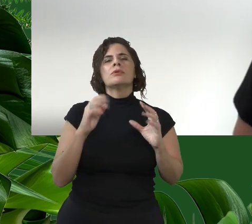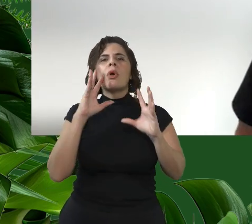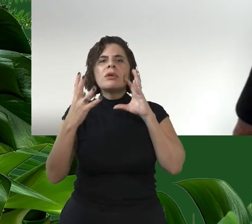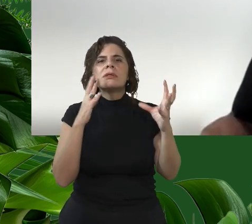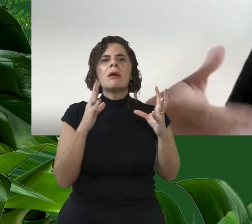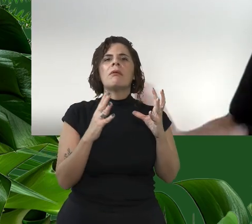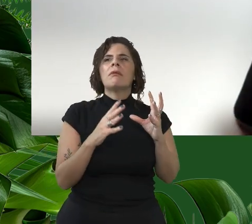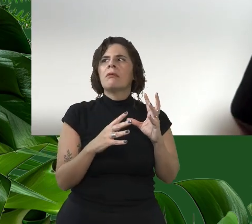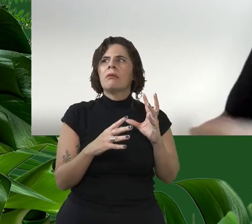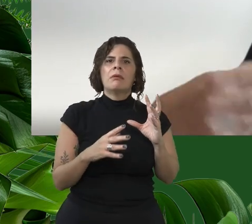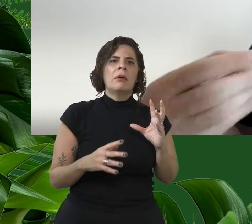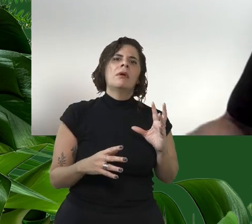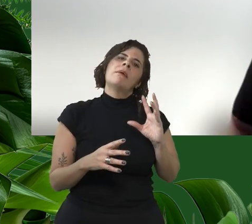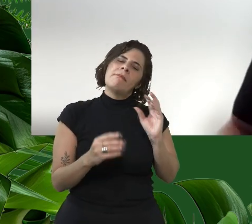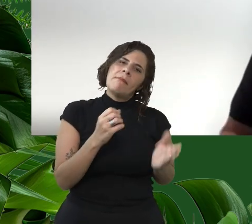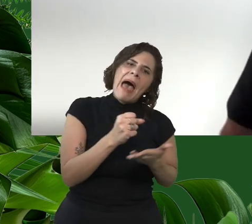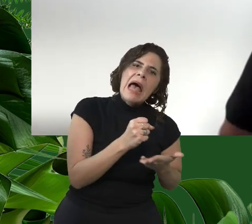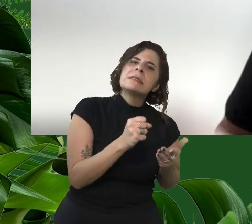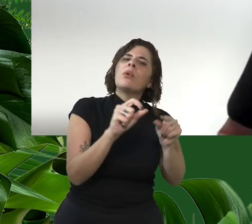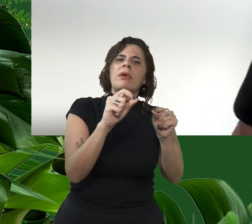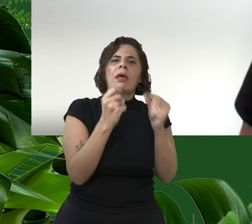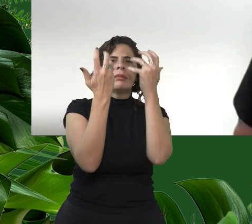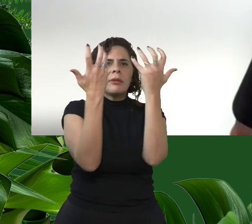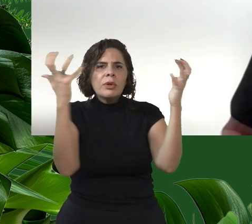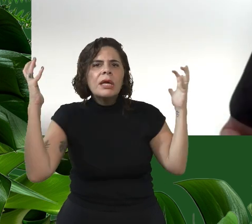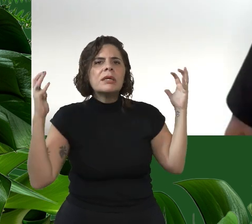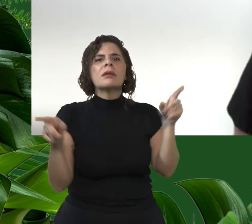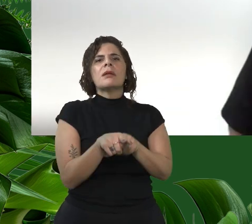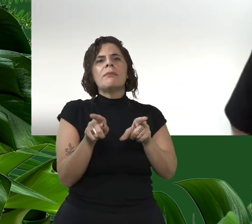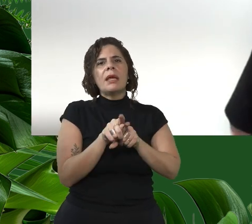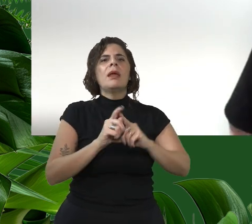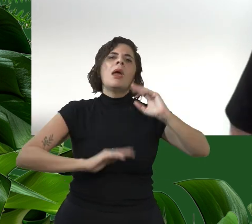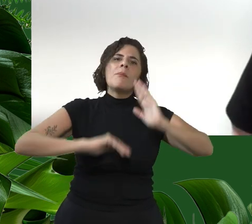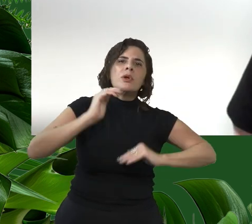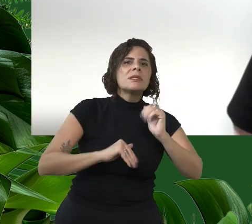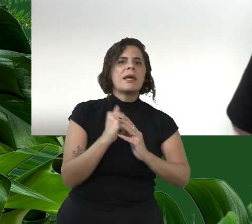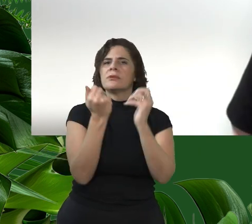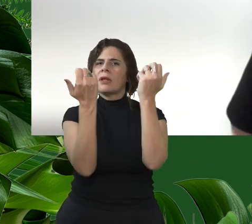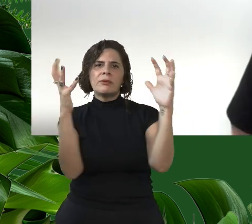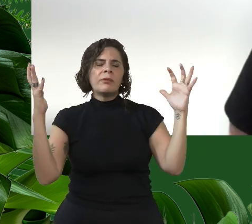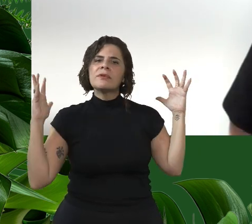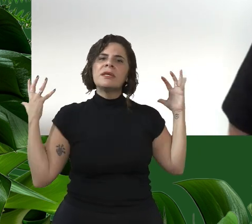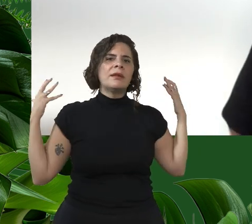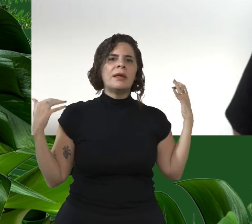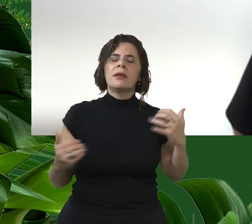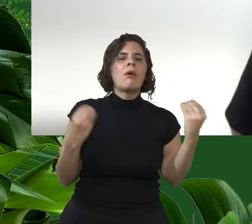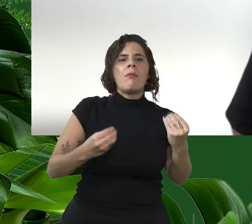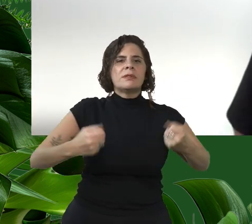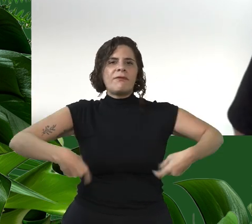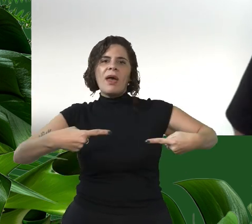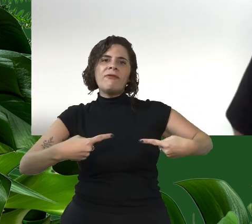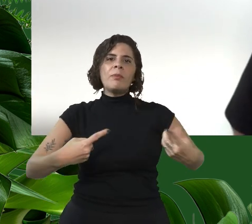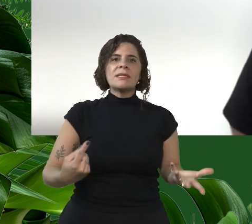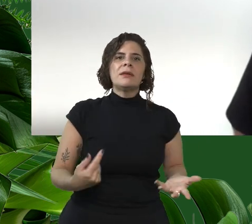aquelas soluções que utilizam a própria natureza e os processos naturais para nos ajudarem a lidar com esse desafio. Então, tem muita